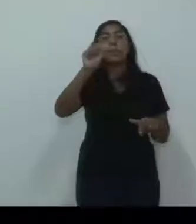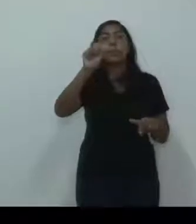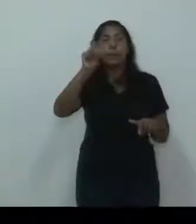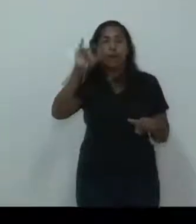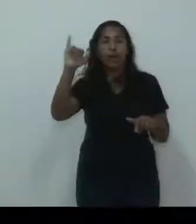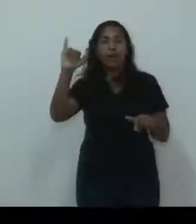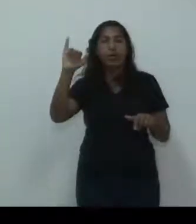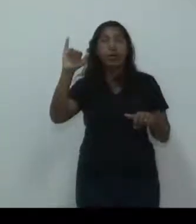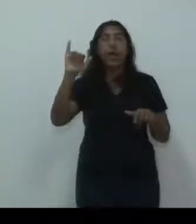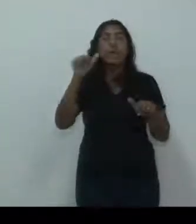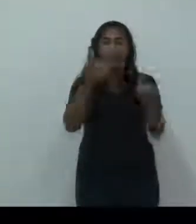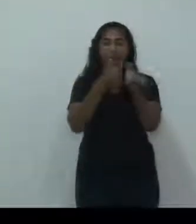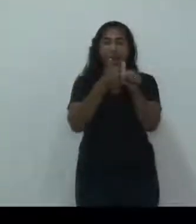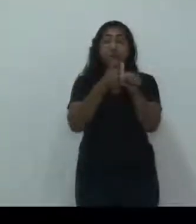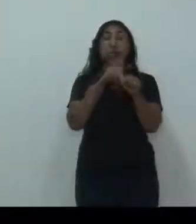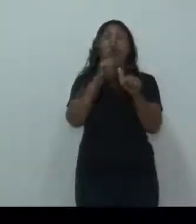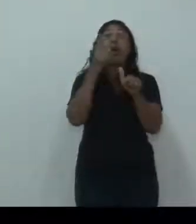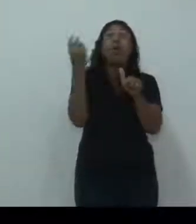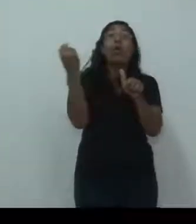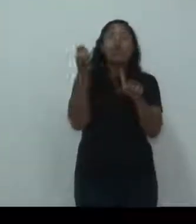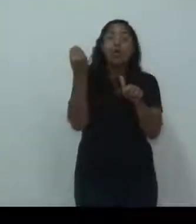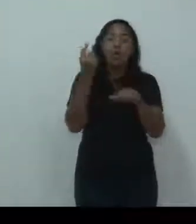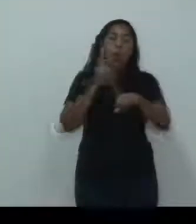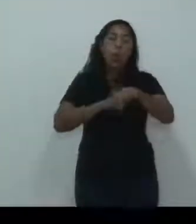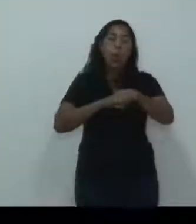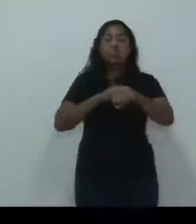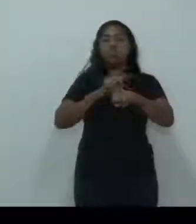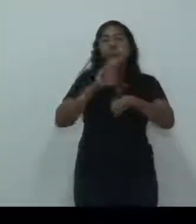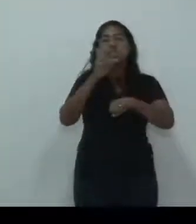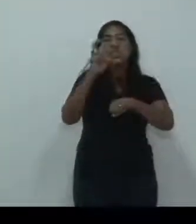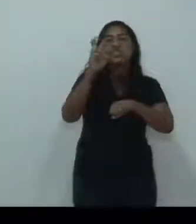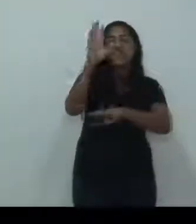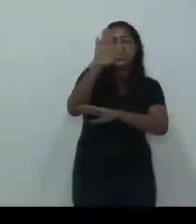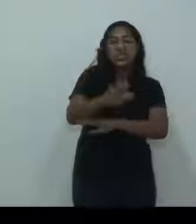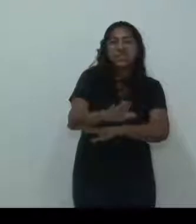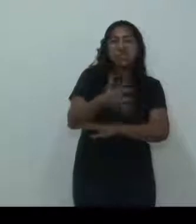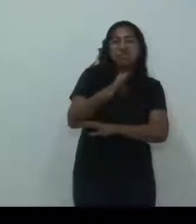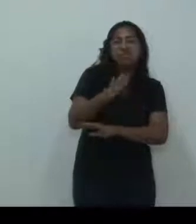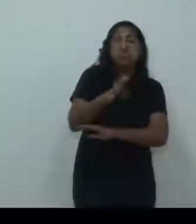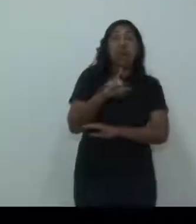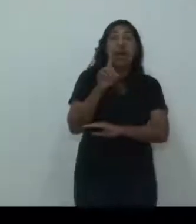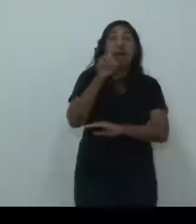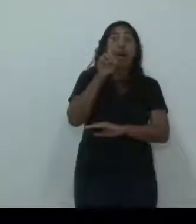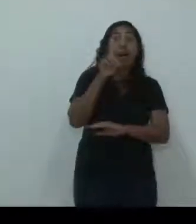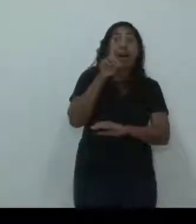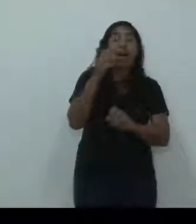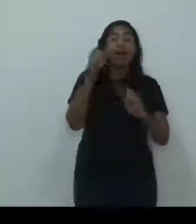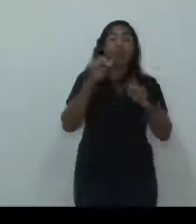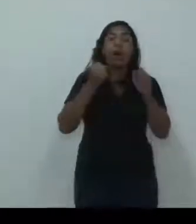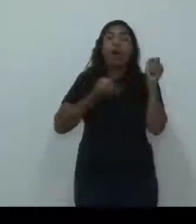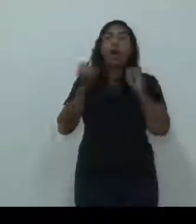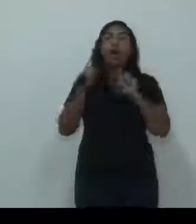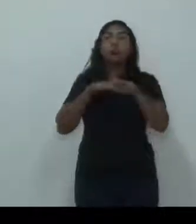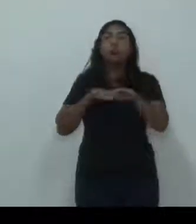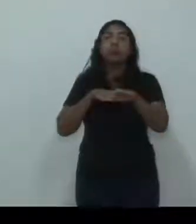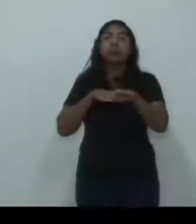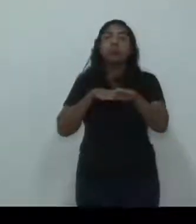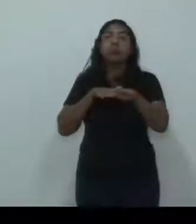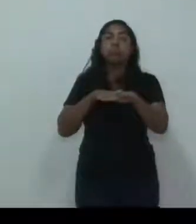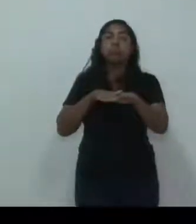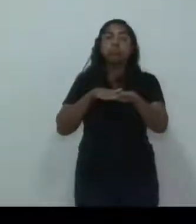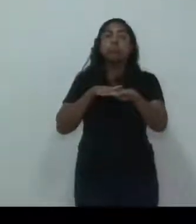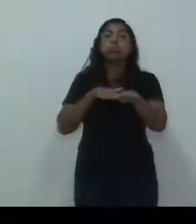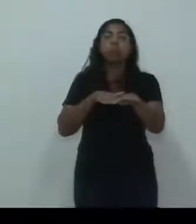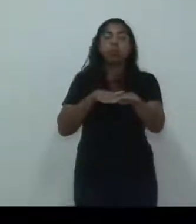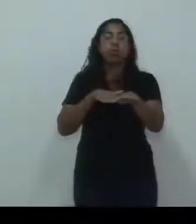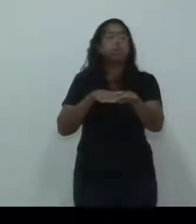horas, intransitável. Não é? A gente fica ali, são 28 segundos, o trânsito parado ali. Acho que até para ganhar tempo, Soninha,